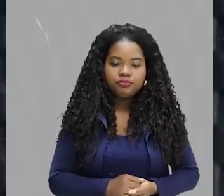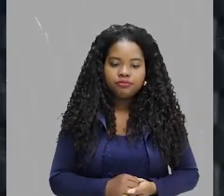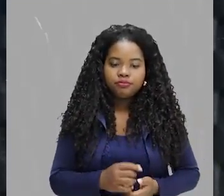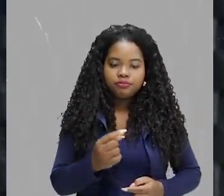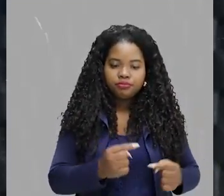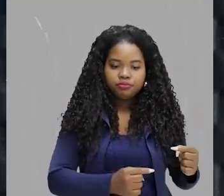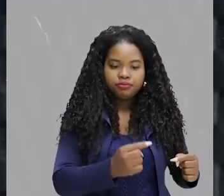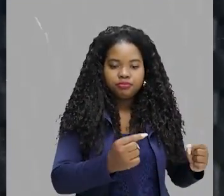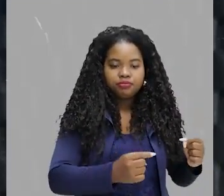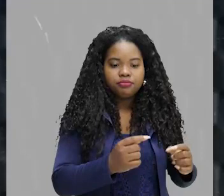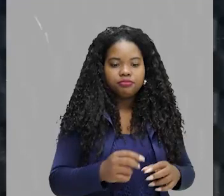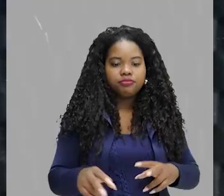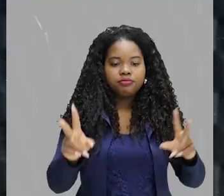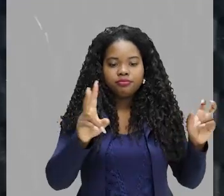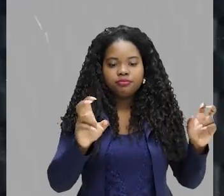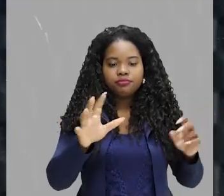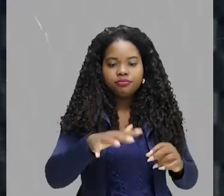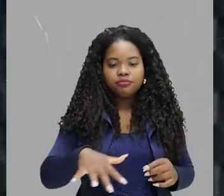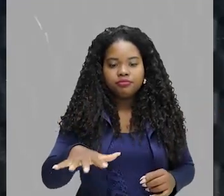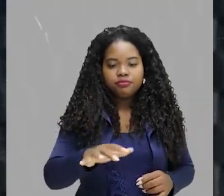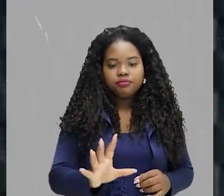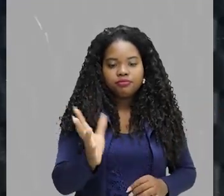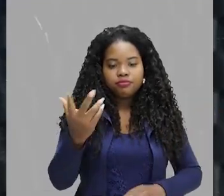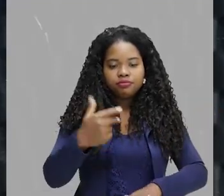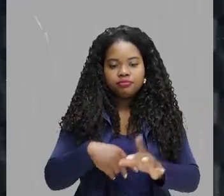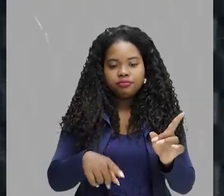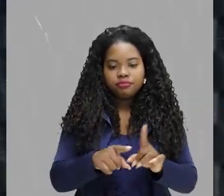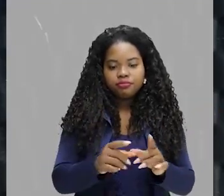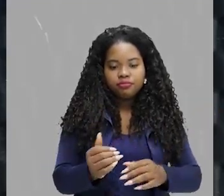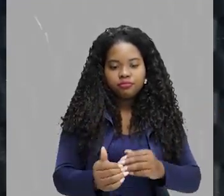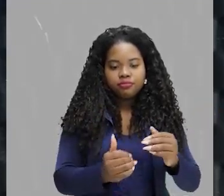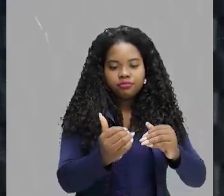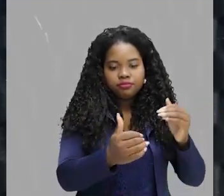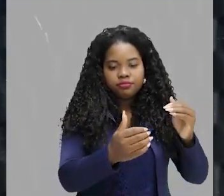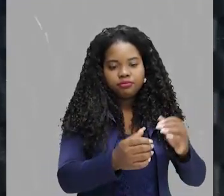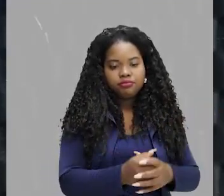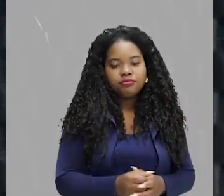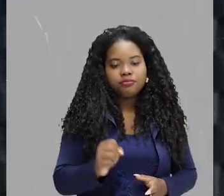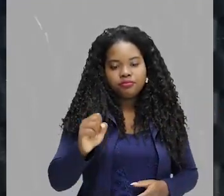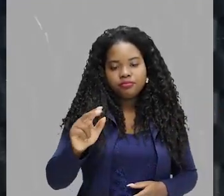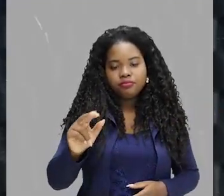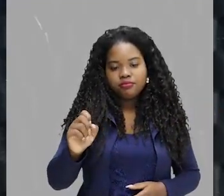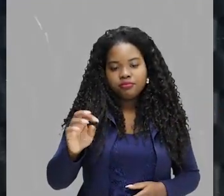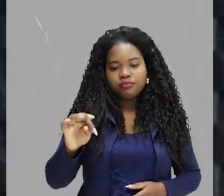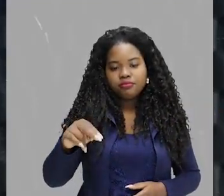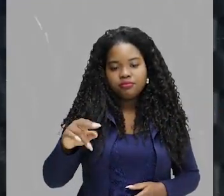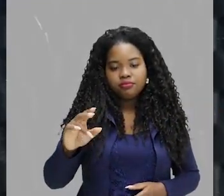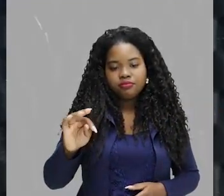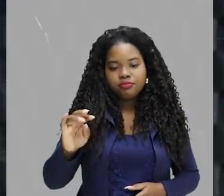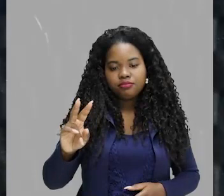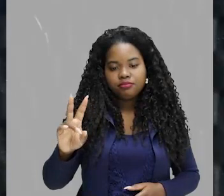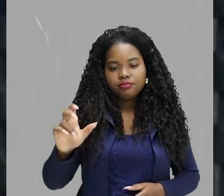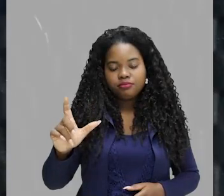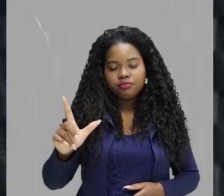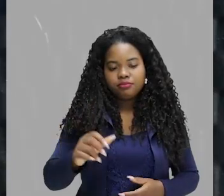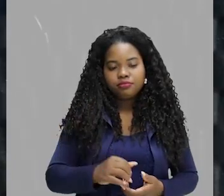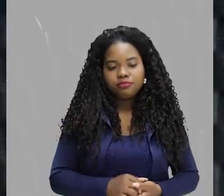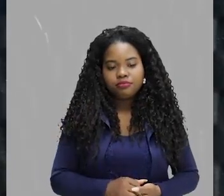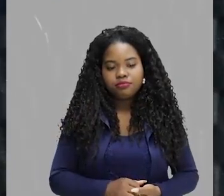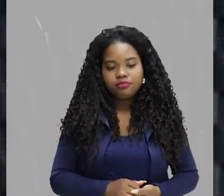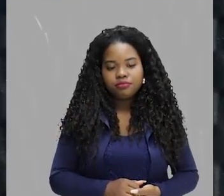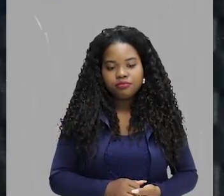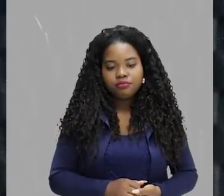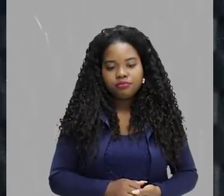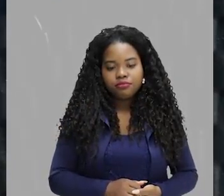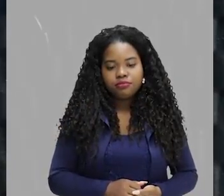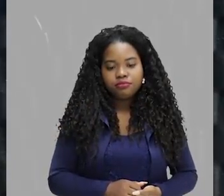discutir o tema do meio ambiente e também o desenvolvimento sustentável. Esse termo aí, desenvolvimento sustentável,